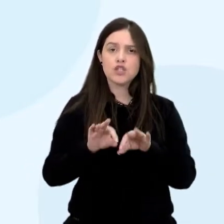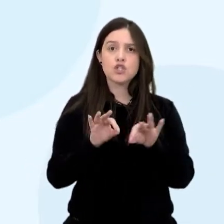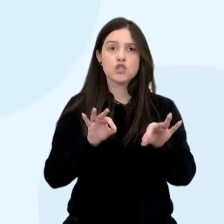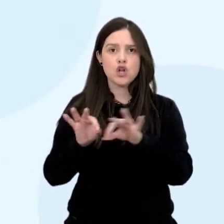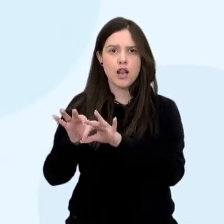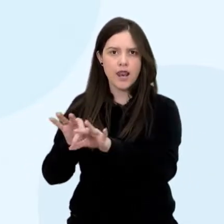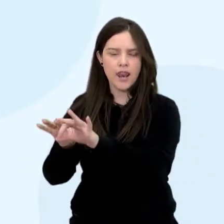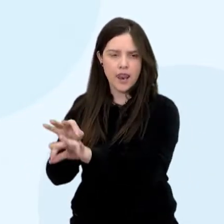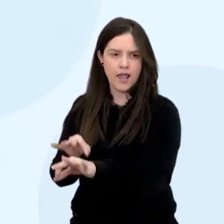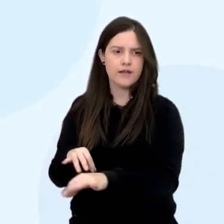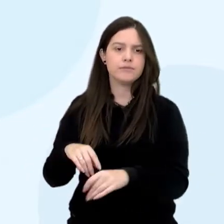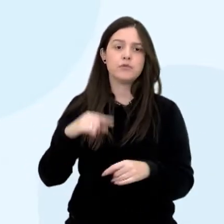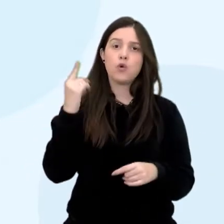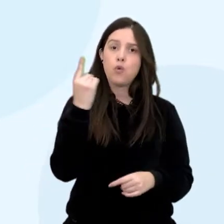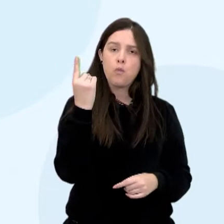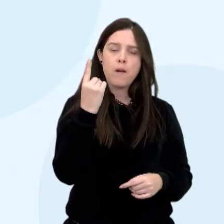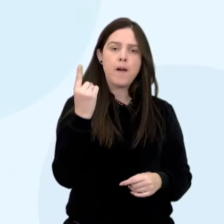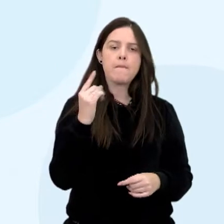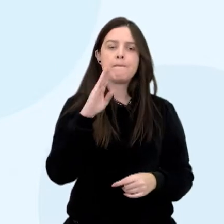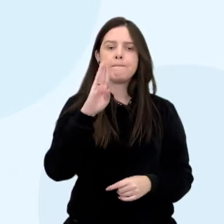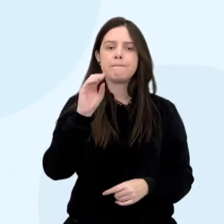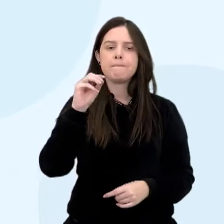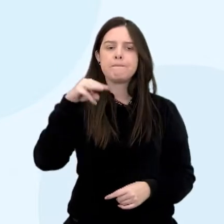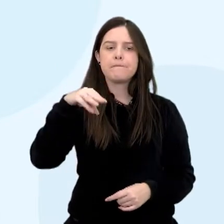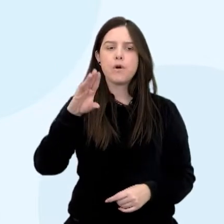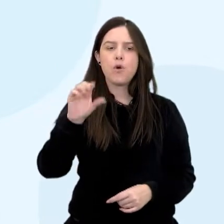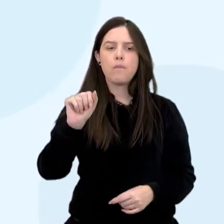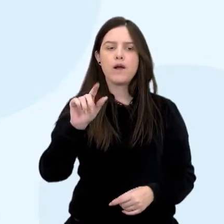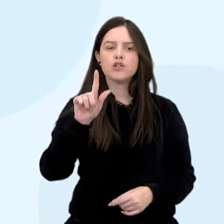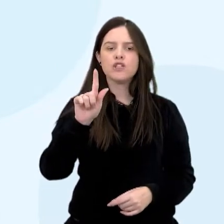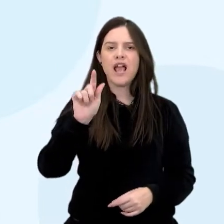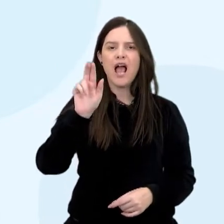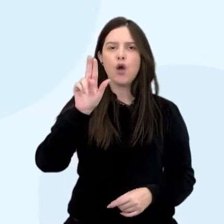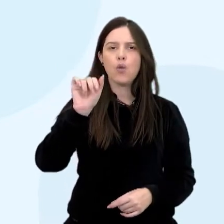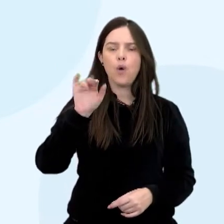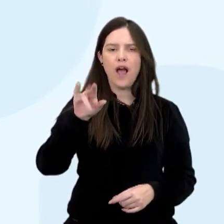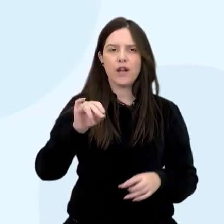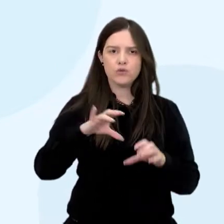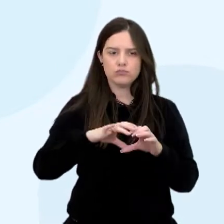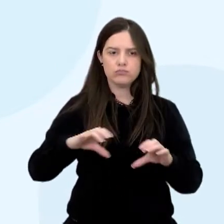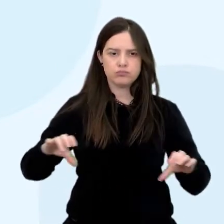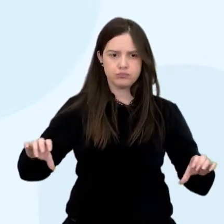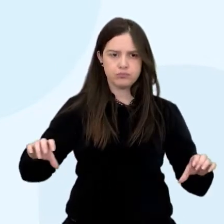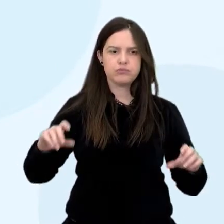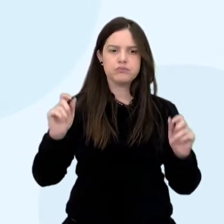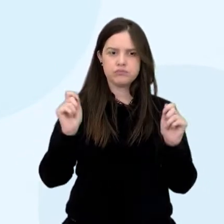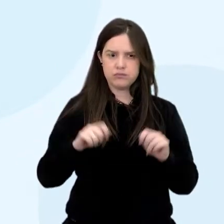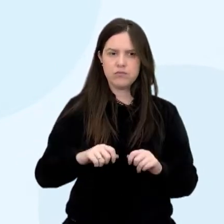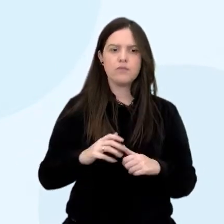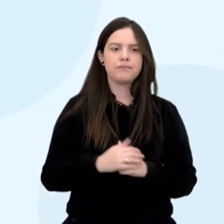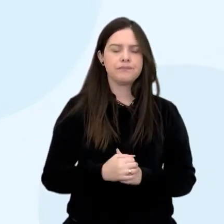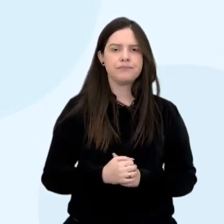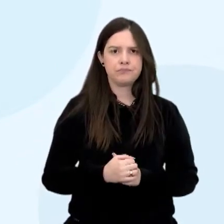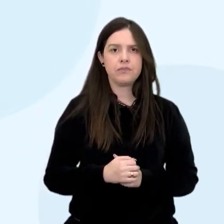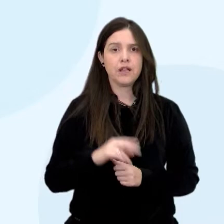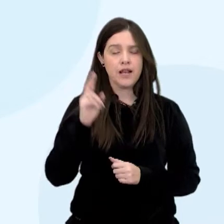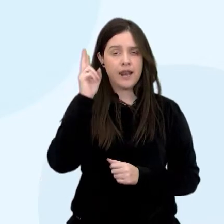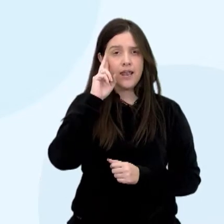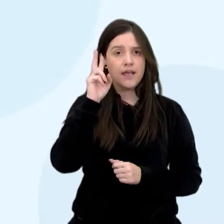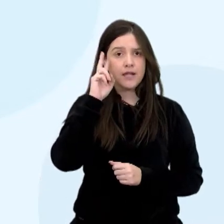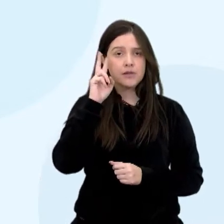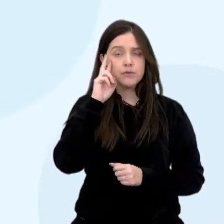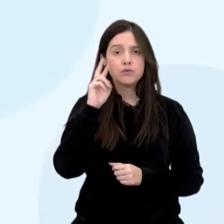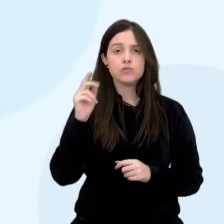né? Precisou de uma bomba de aquário, olha, vocês podem refletir aí, por que será que precisa de uma bomba de aquário, né? Lembra do